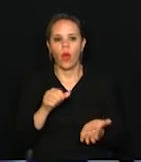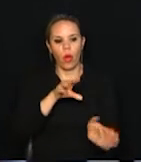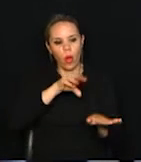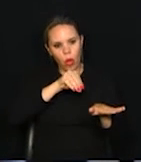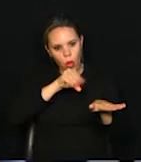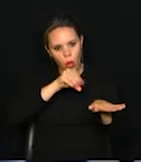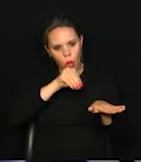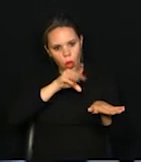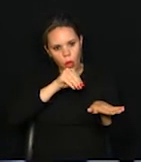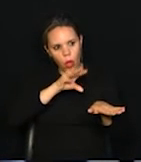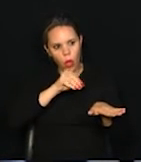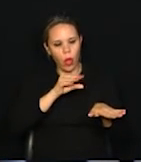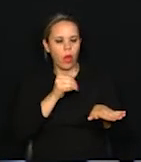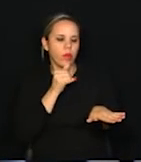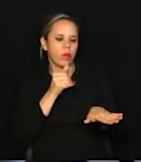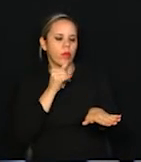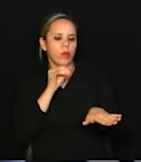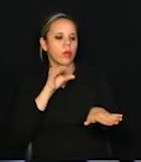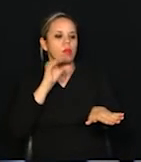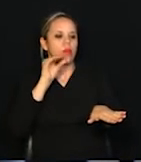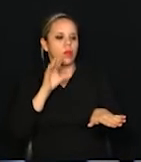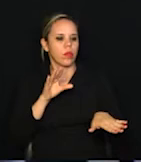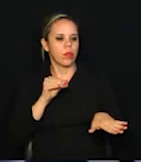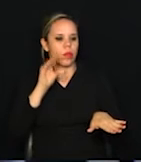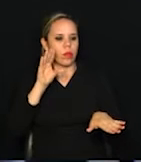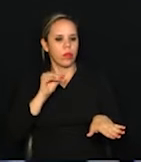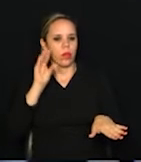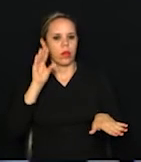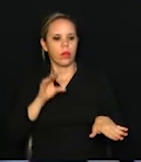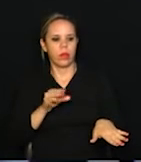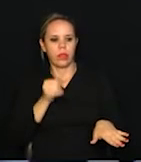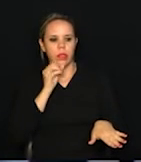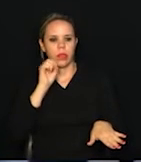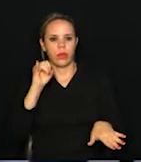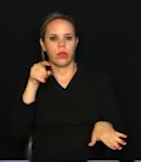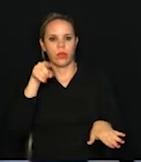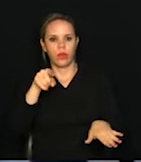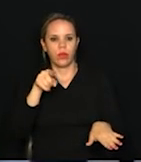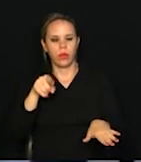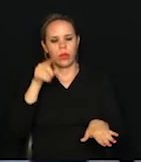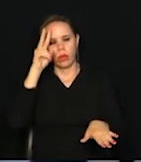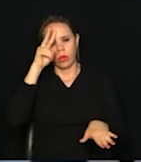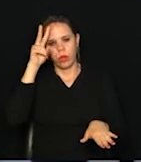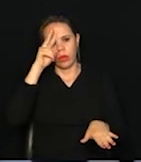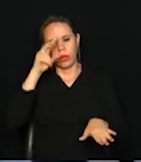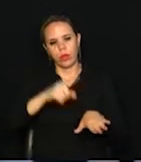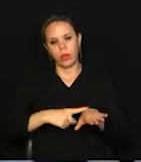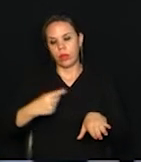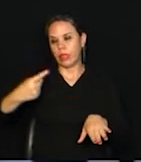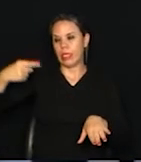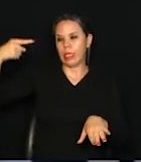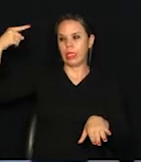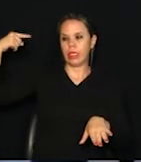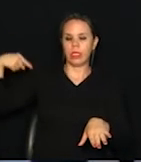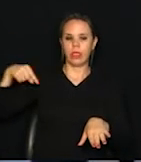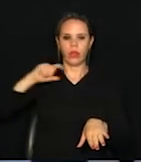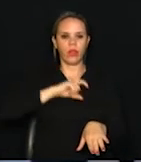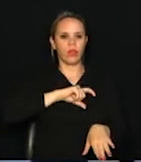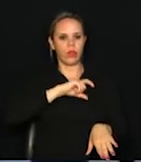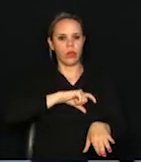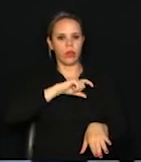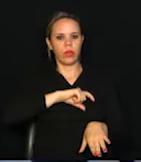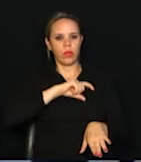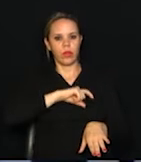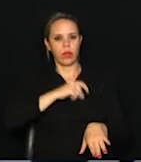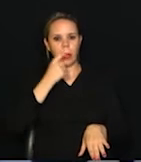máquina fotográfica. Ele é uma máquina fotográfica. E se você está lembrado do tempo que você tirou a carta, quando você